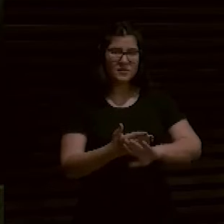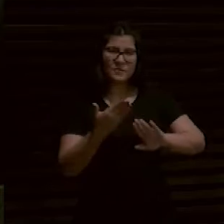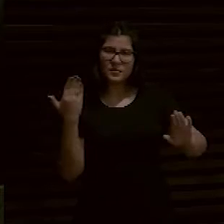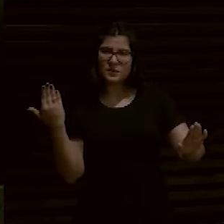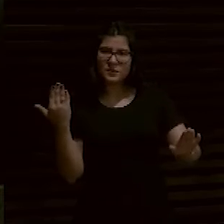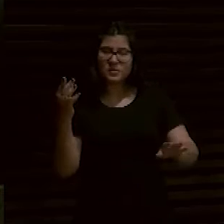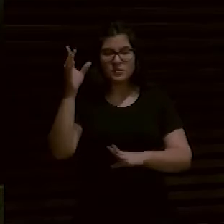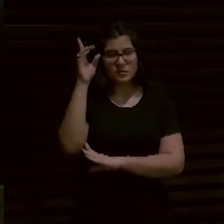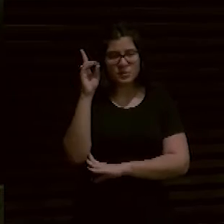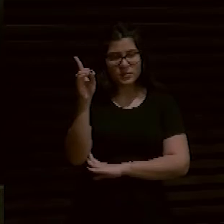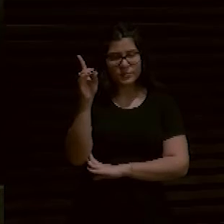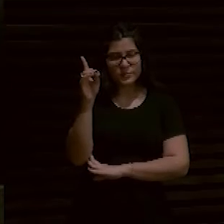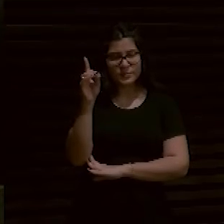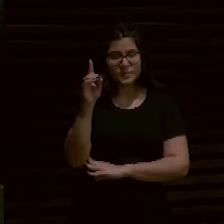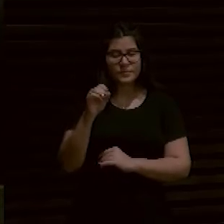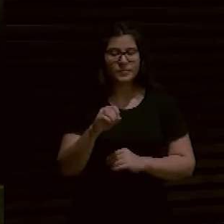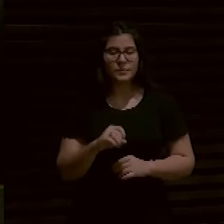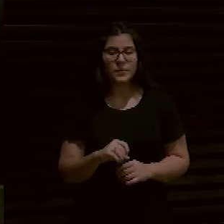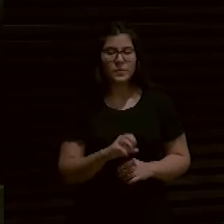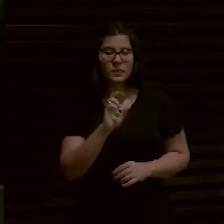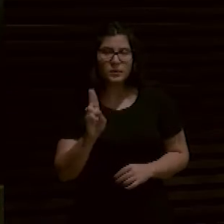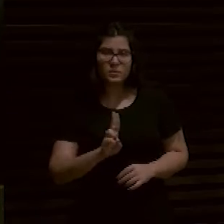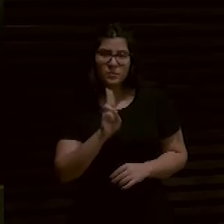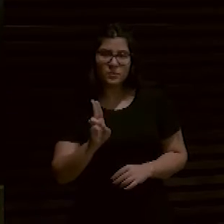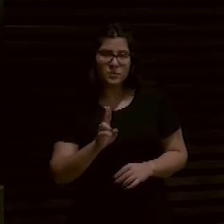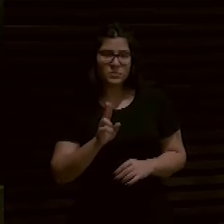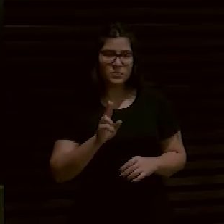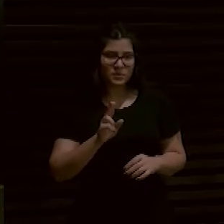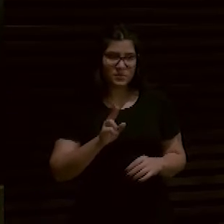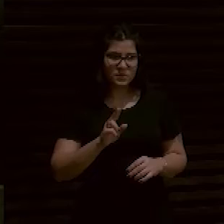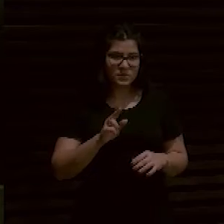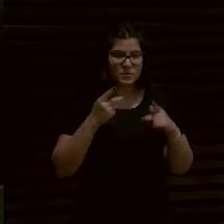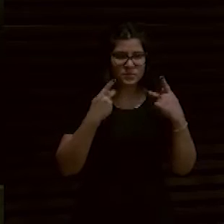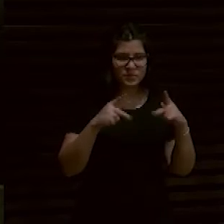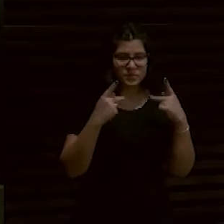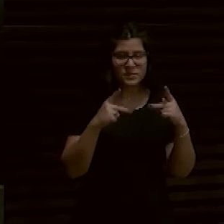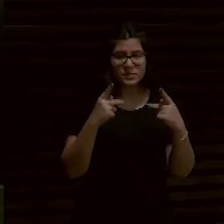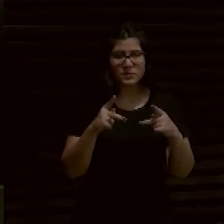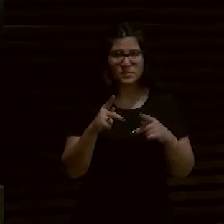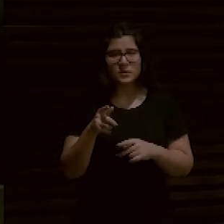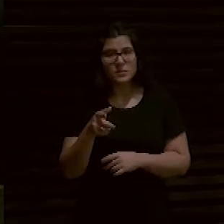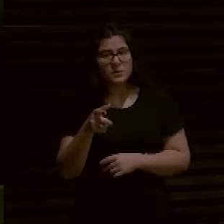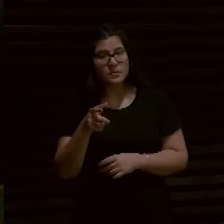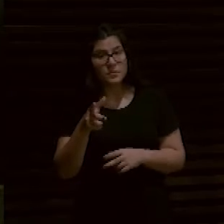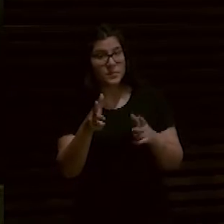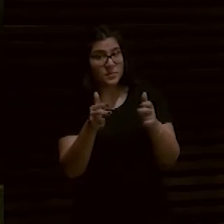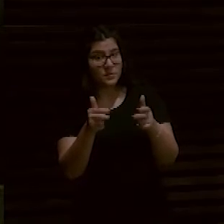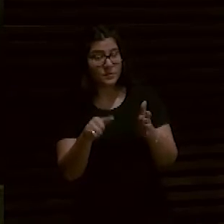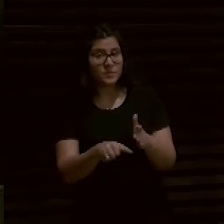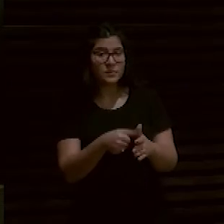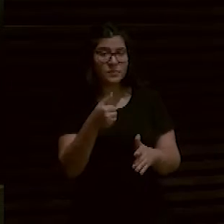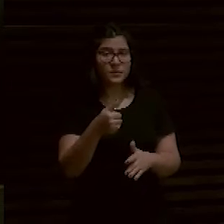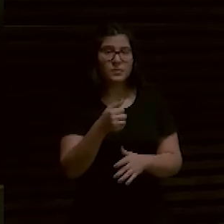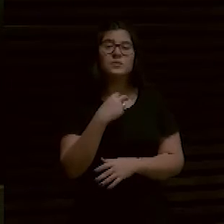Deus. Pois bem, no uso das profecias, vale observar, primeiramente, que